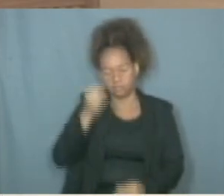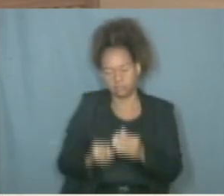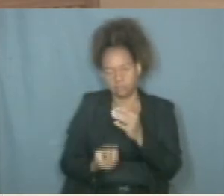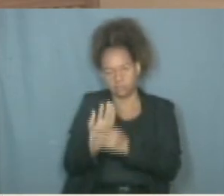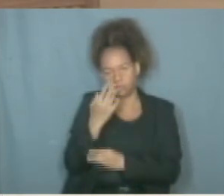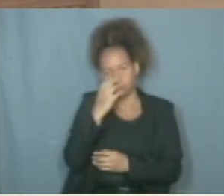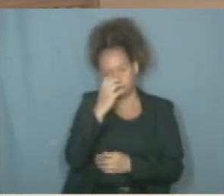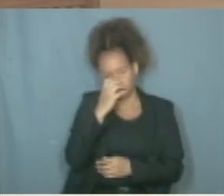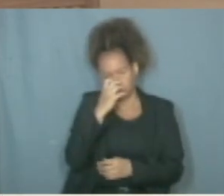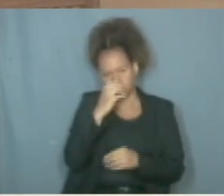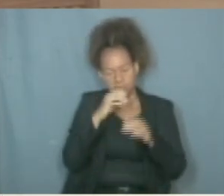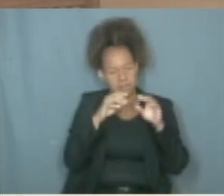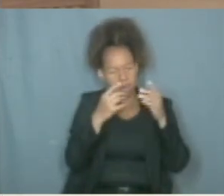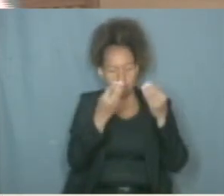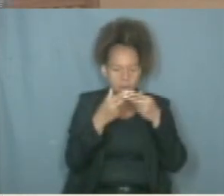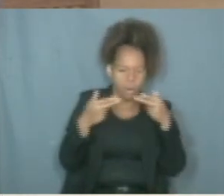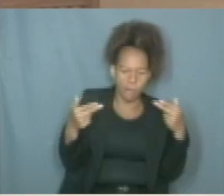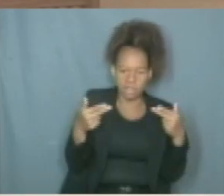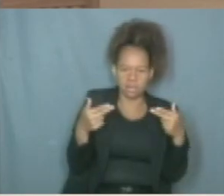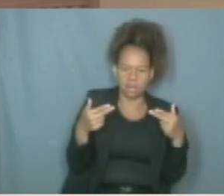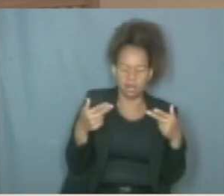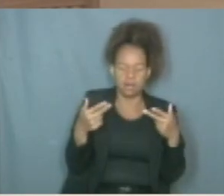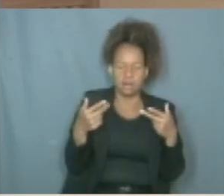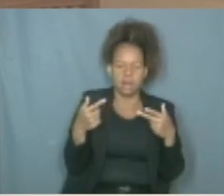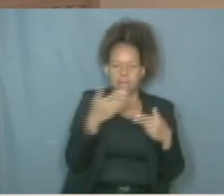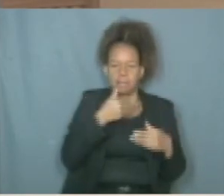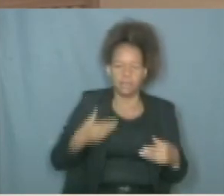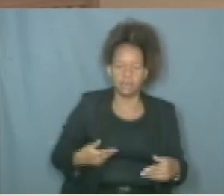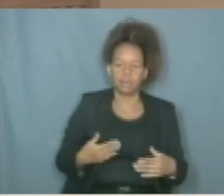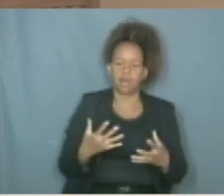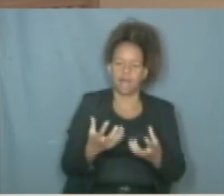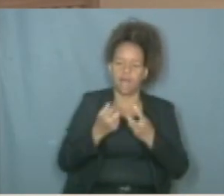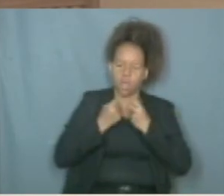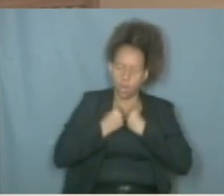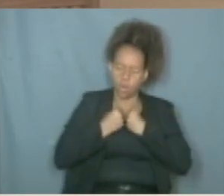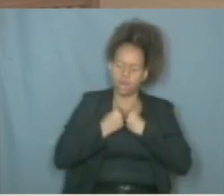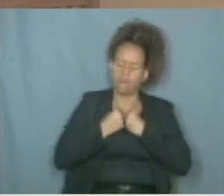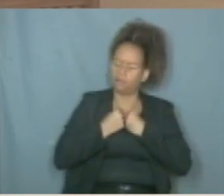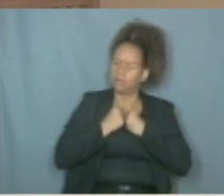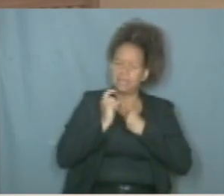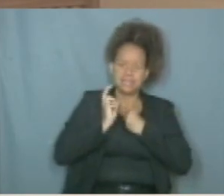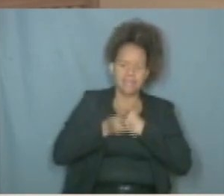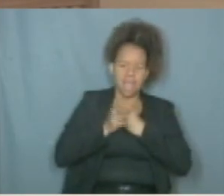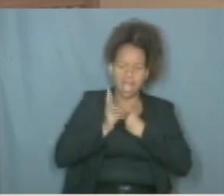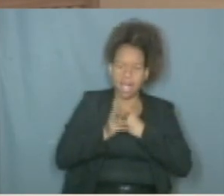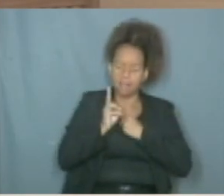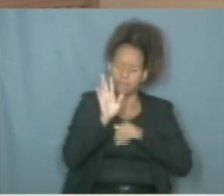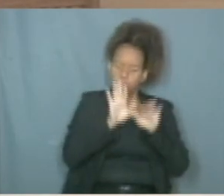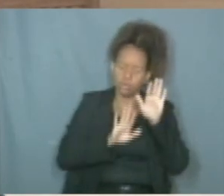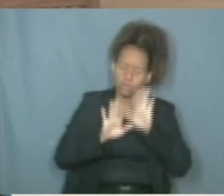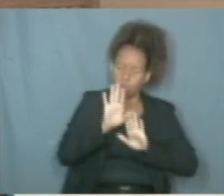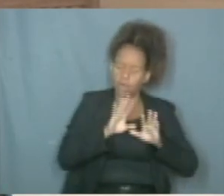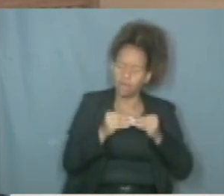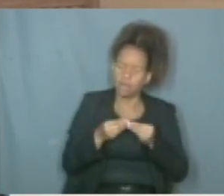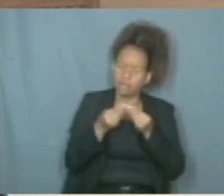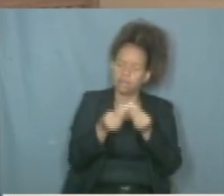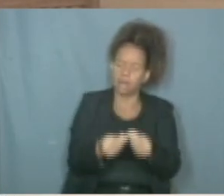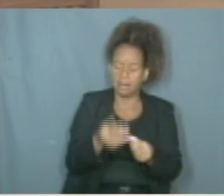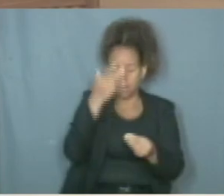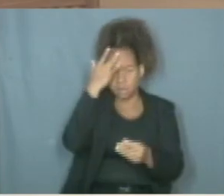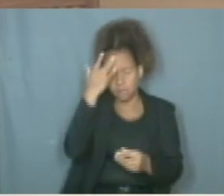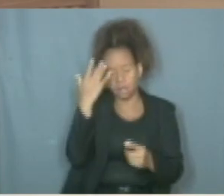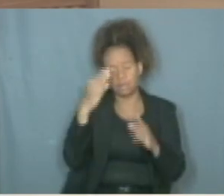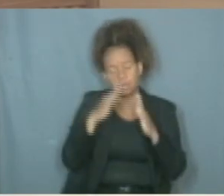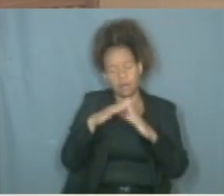uma estrutura, um equipamento público que acolha 24 horas, dando os cuidados que as pessoas que vivem em situação de